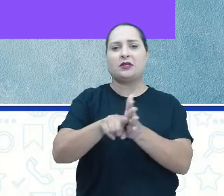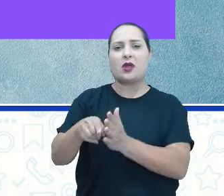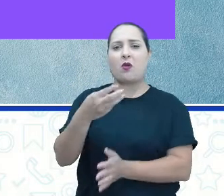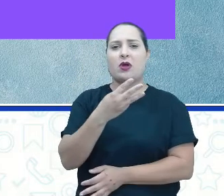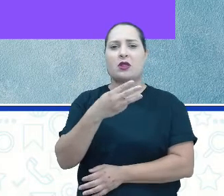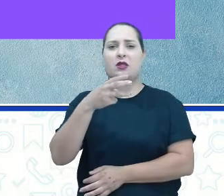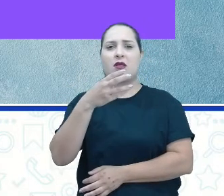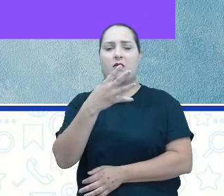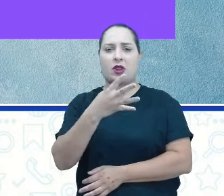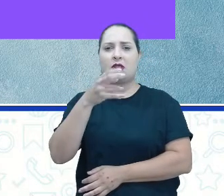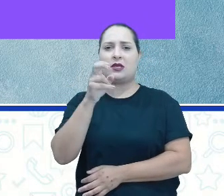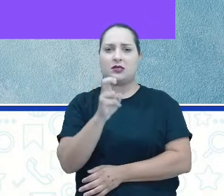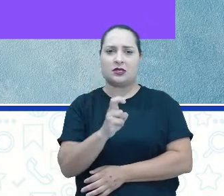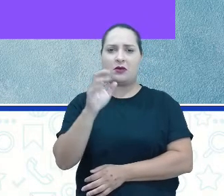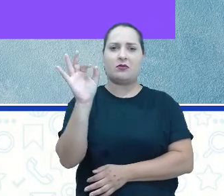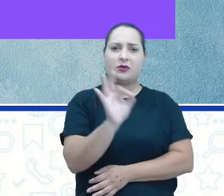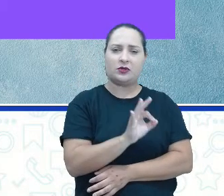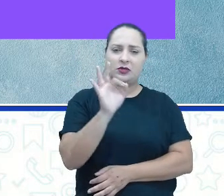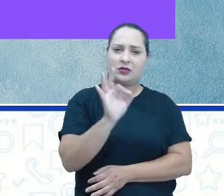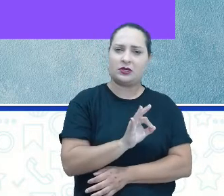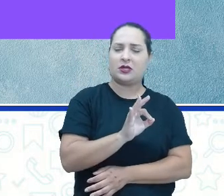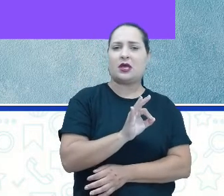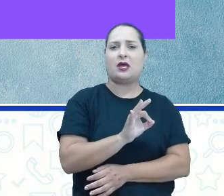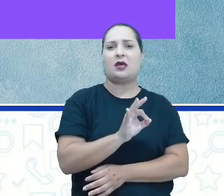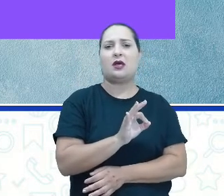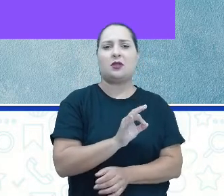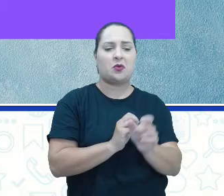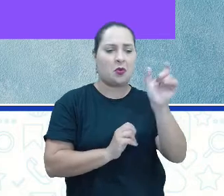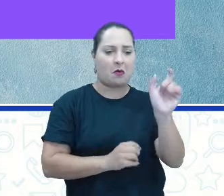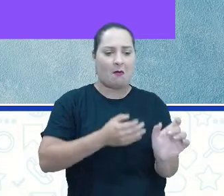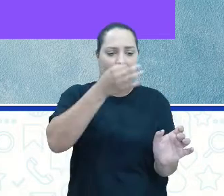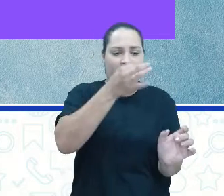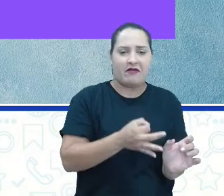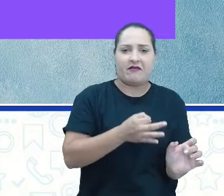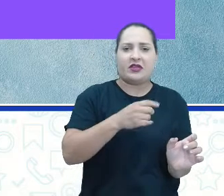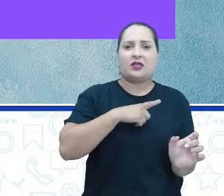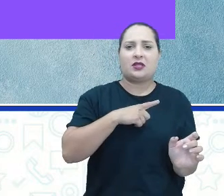45% dos protagonistas possuem um corpo definido ou musculoso,